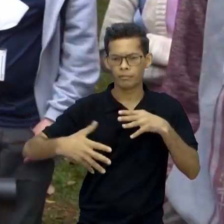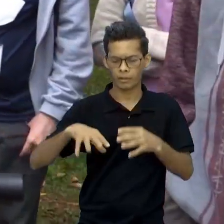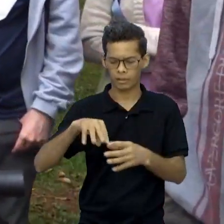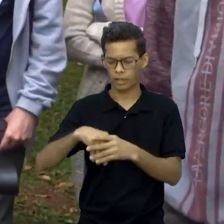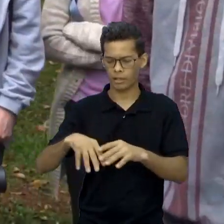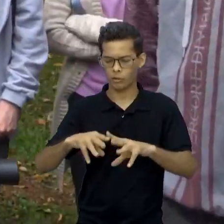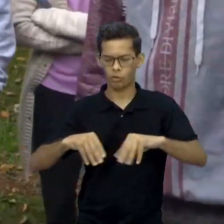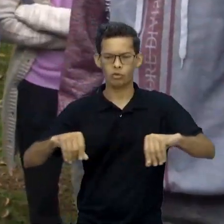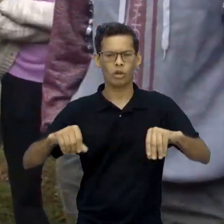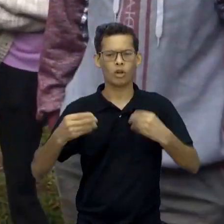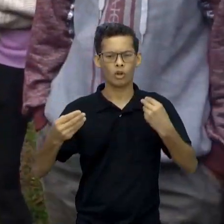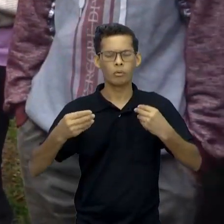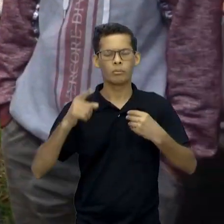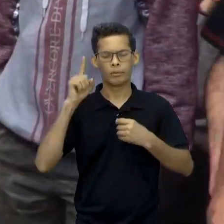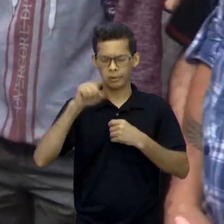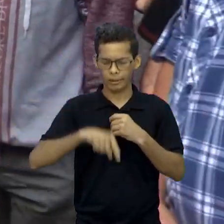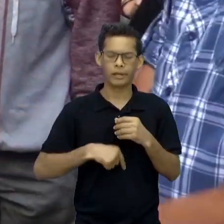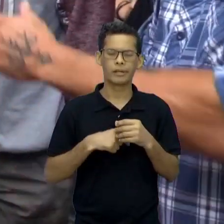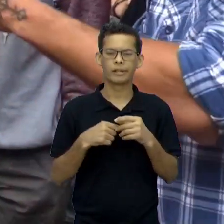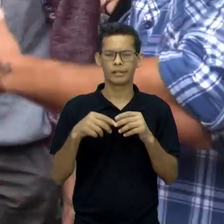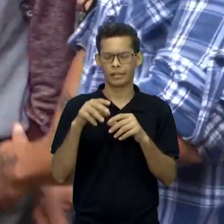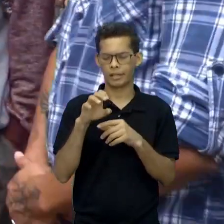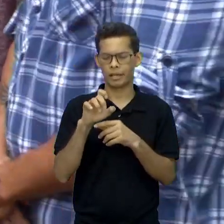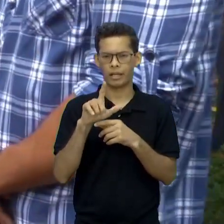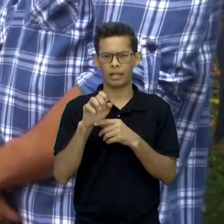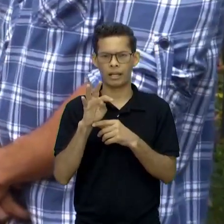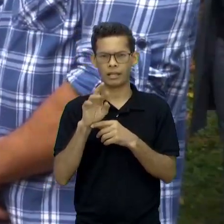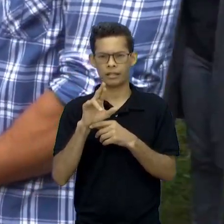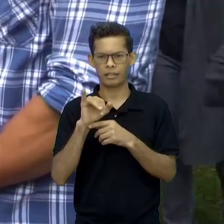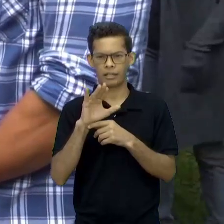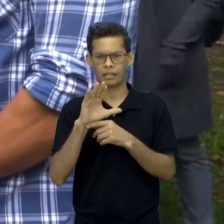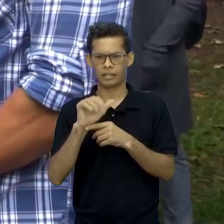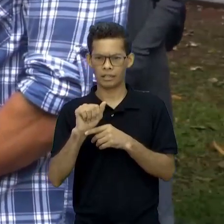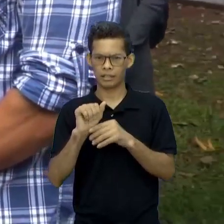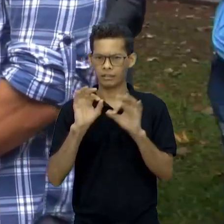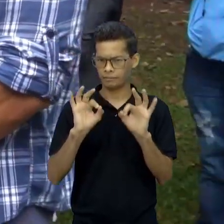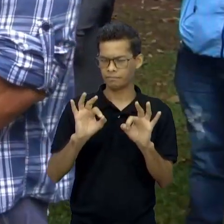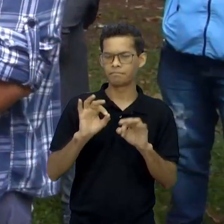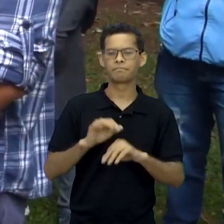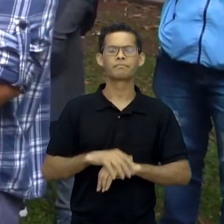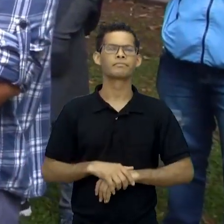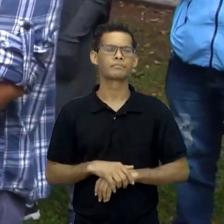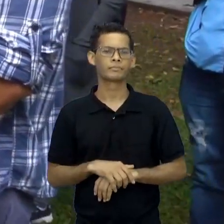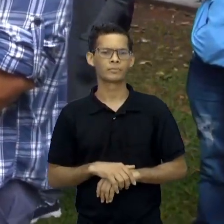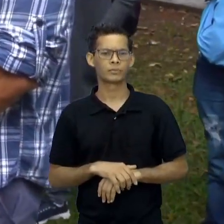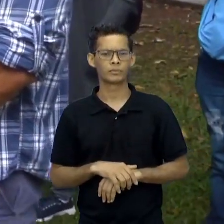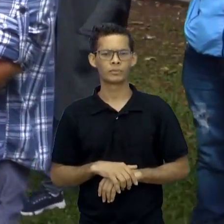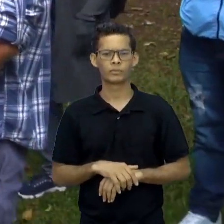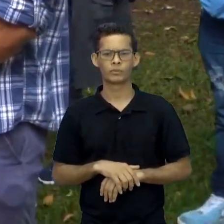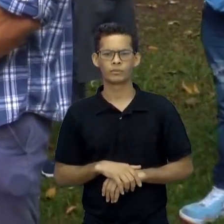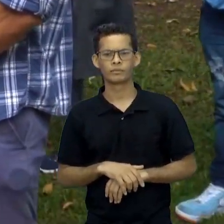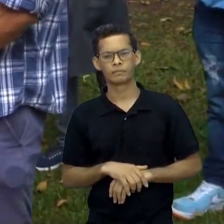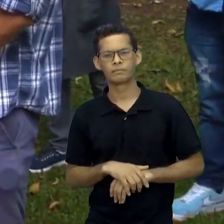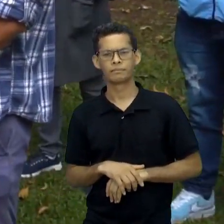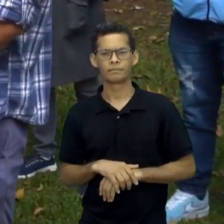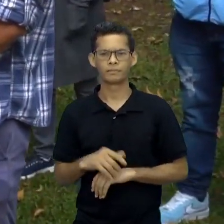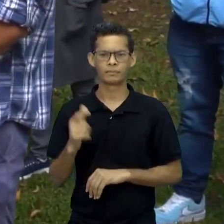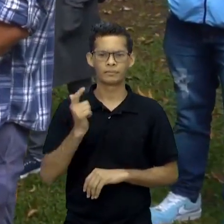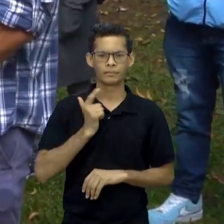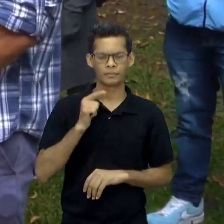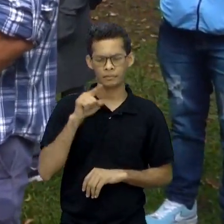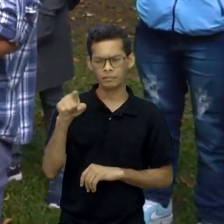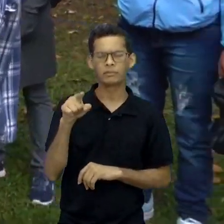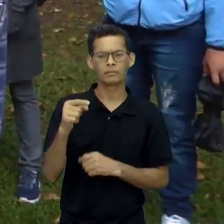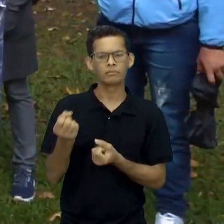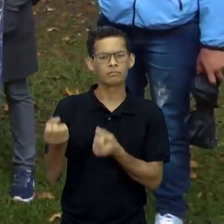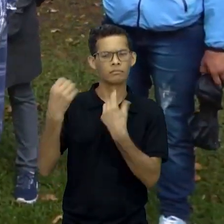Condutividade elétrica. Então craque, tá vendo? Isso é um conceito que eu trabalhei até com os estudantes também da escola. Eu tive que dar essa base para eles